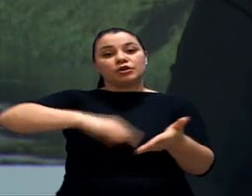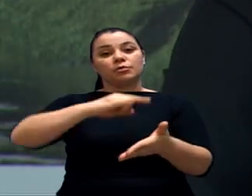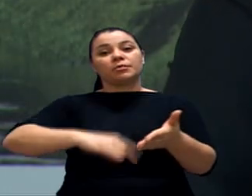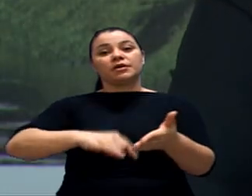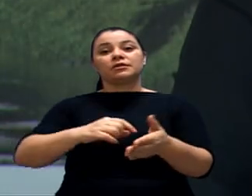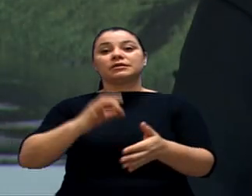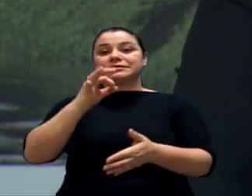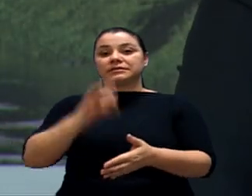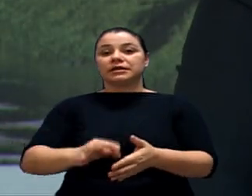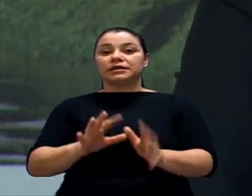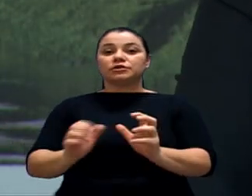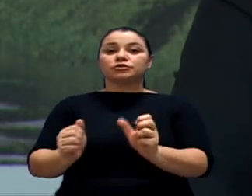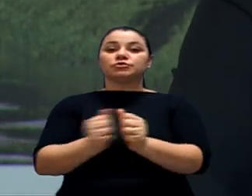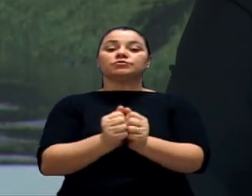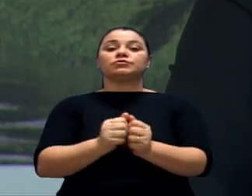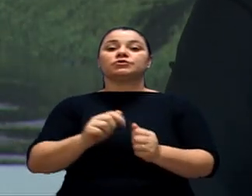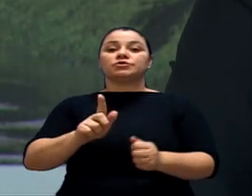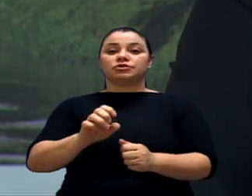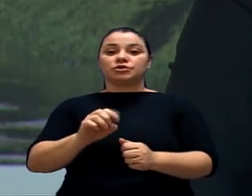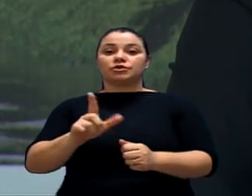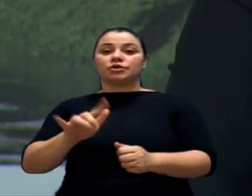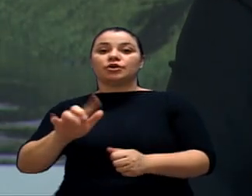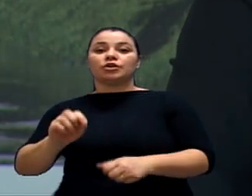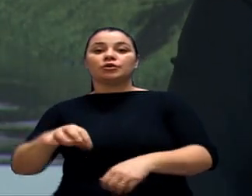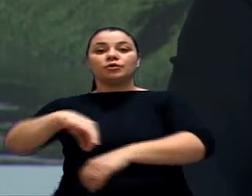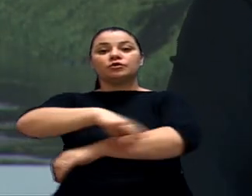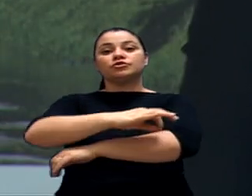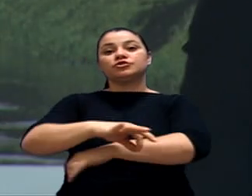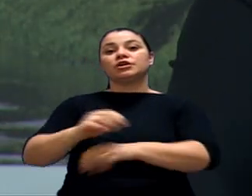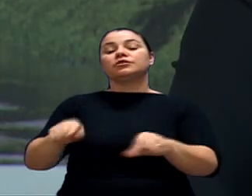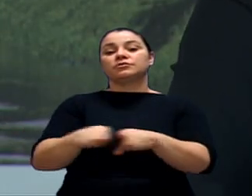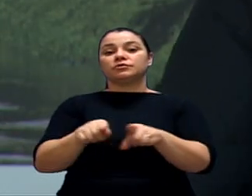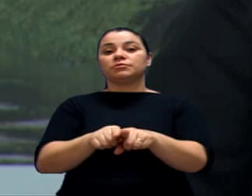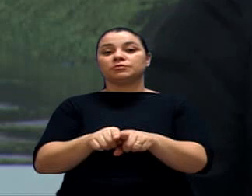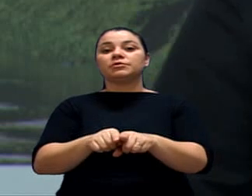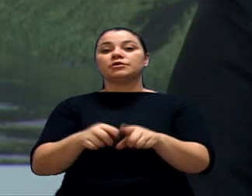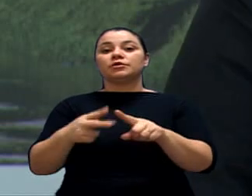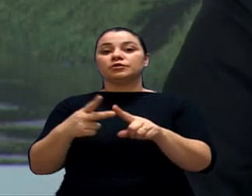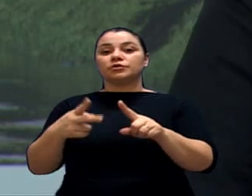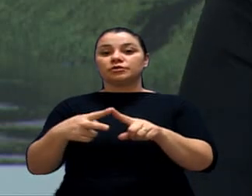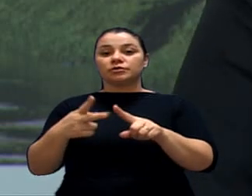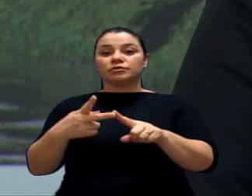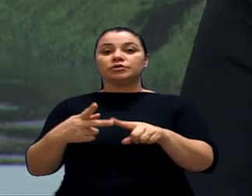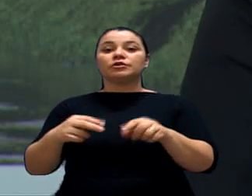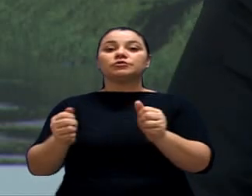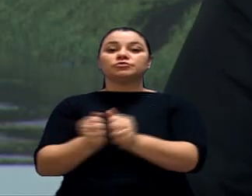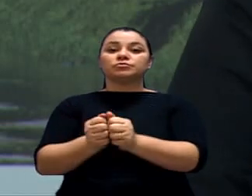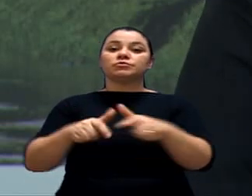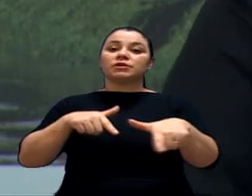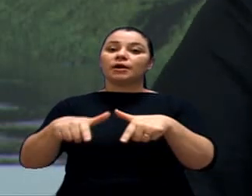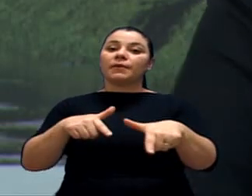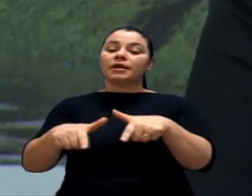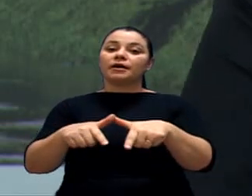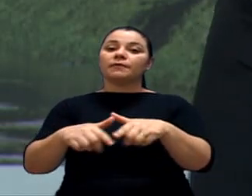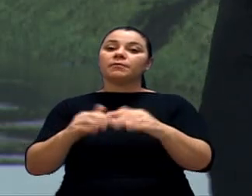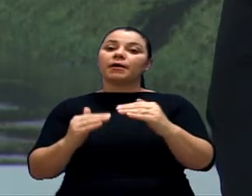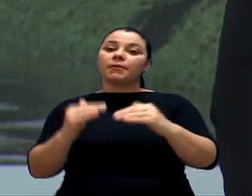Fundiária, junto a um geólogo, junto a um engenheiro, que no caso civil, que vai trabalhar em cima disso